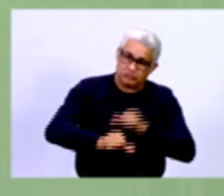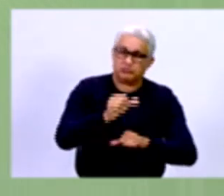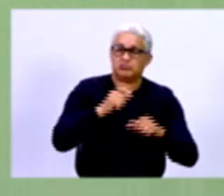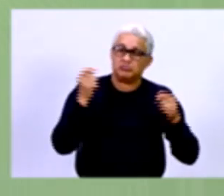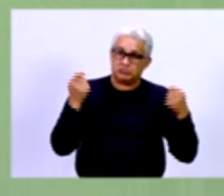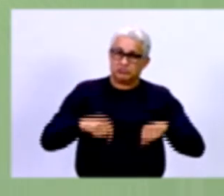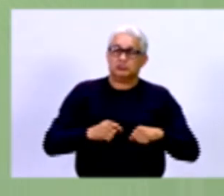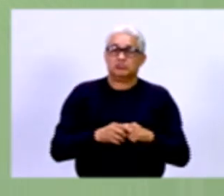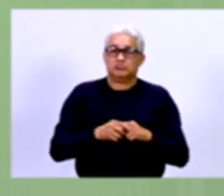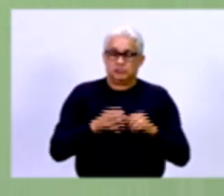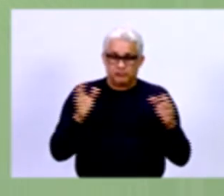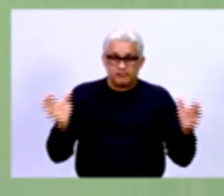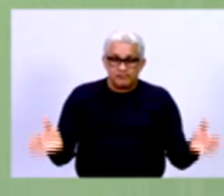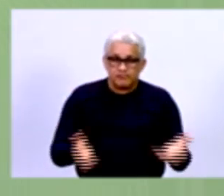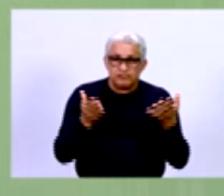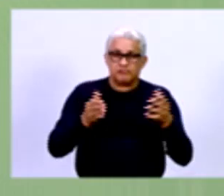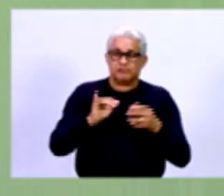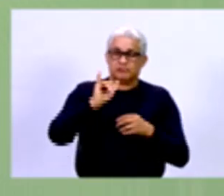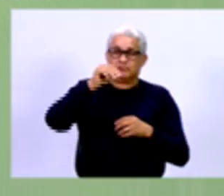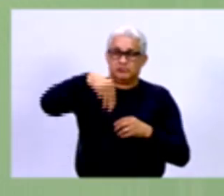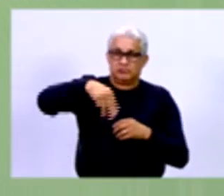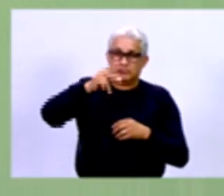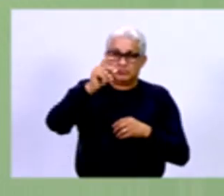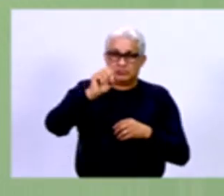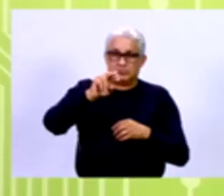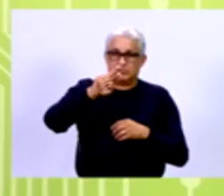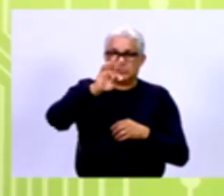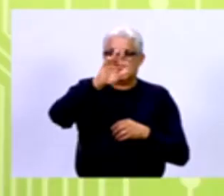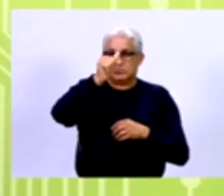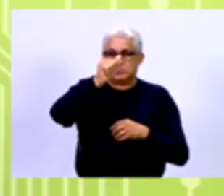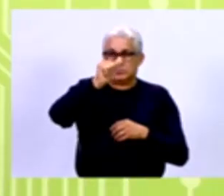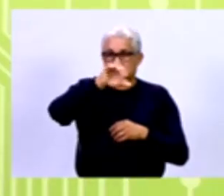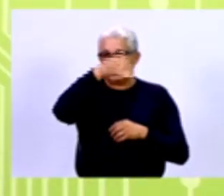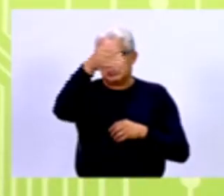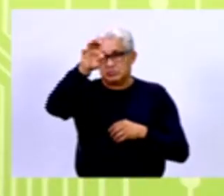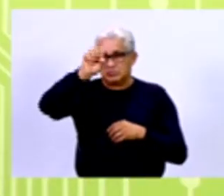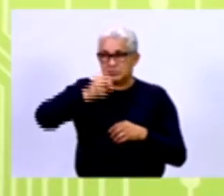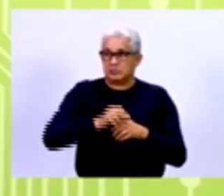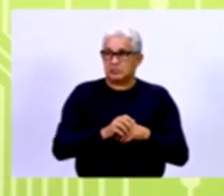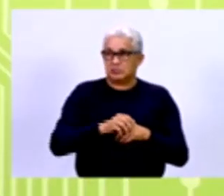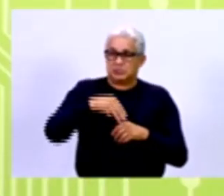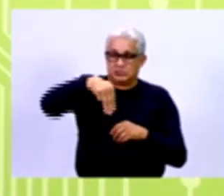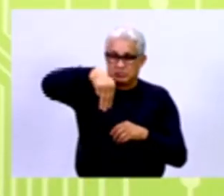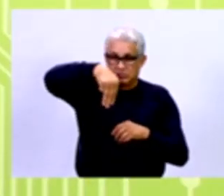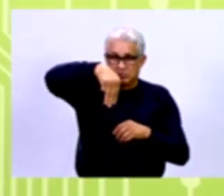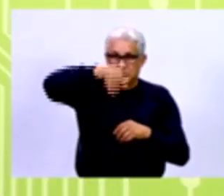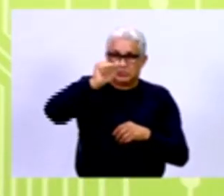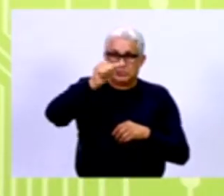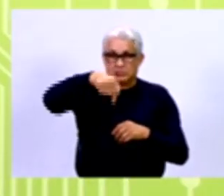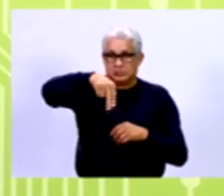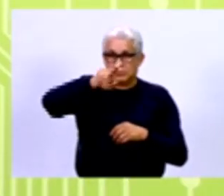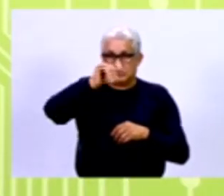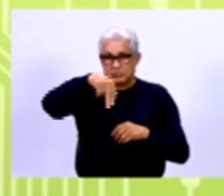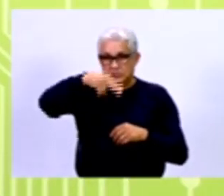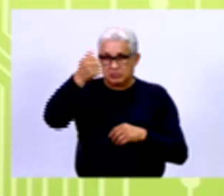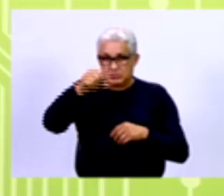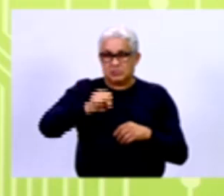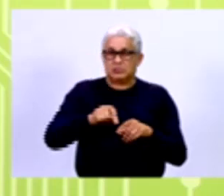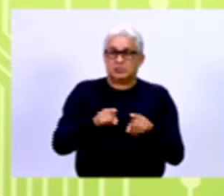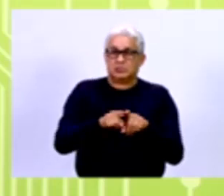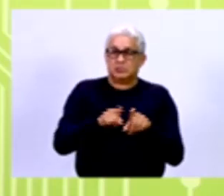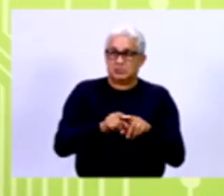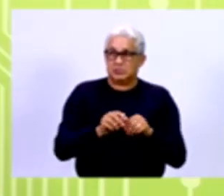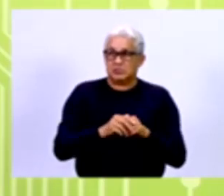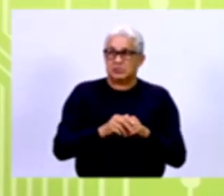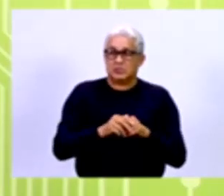necessário, estimular importações, por exemplo, de máquinas e equipamentos para fazer a economia crescer, por exemplo,